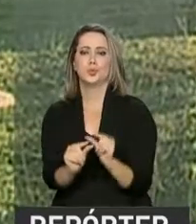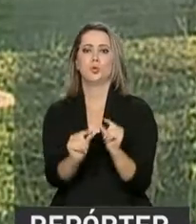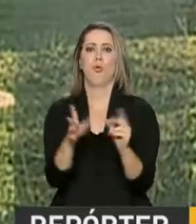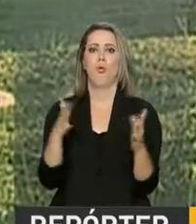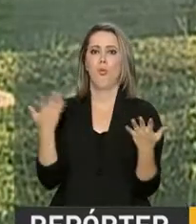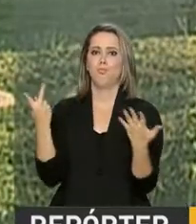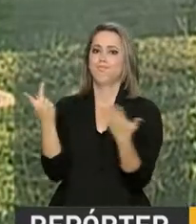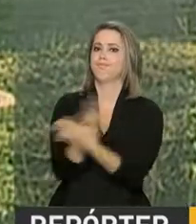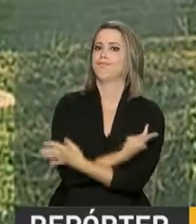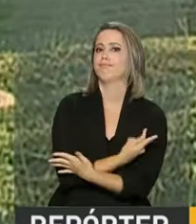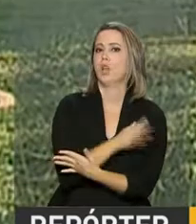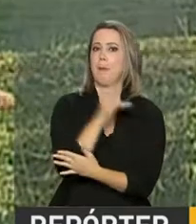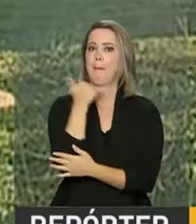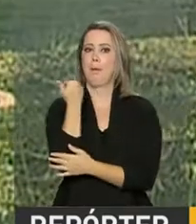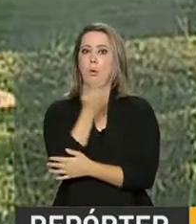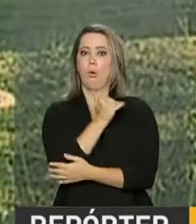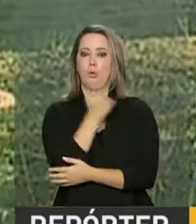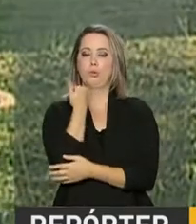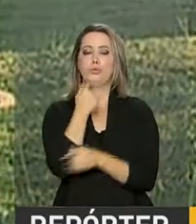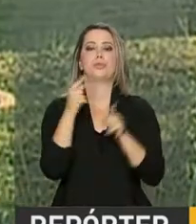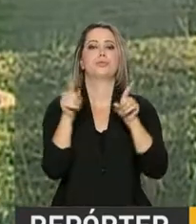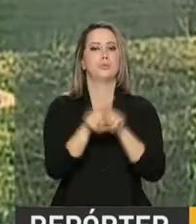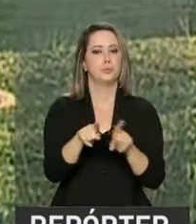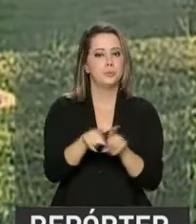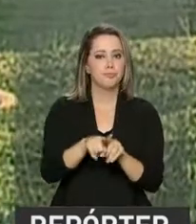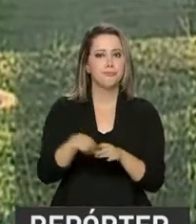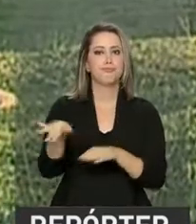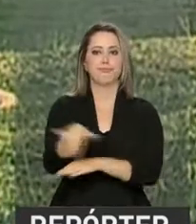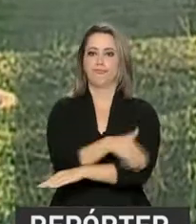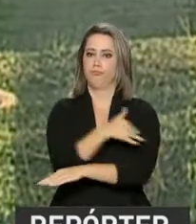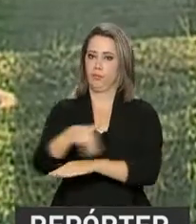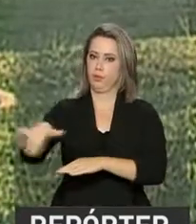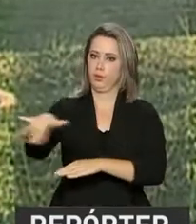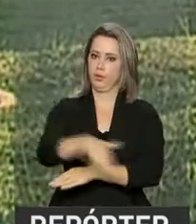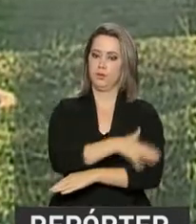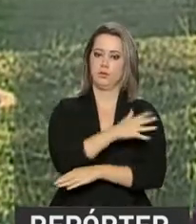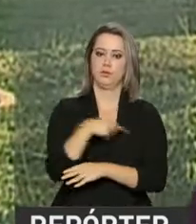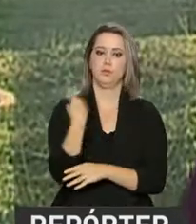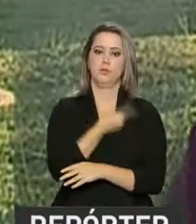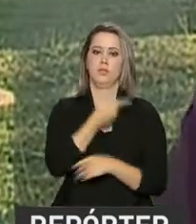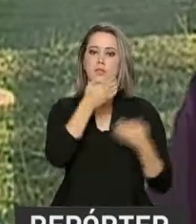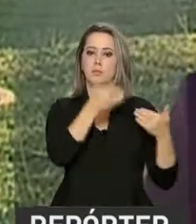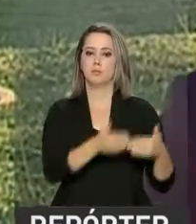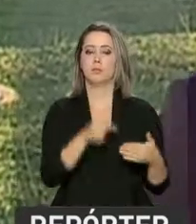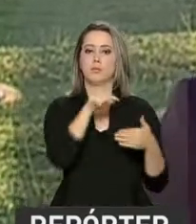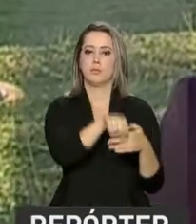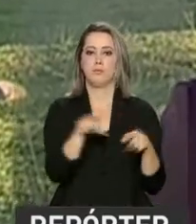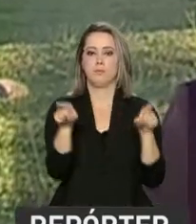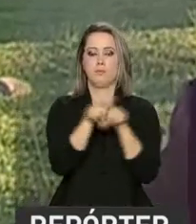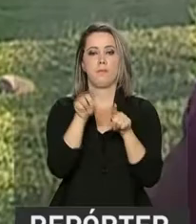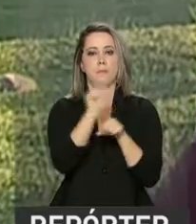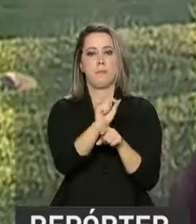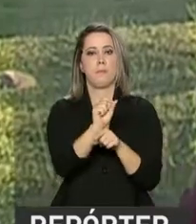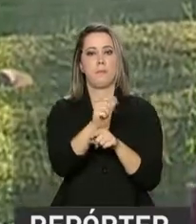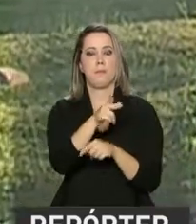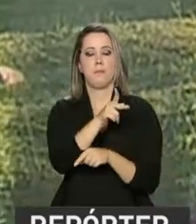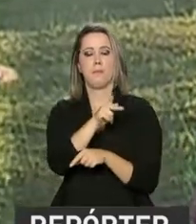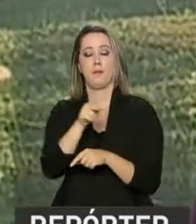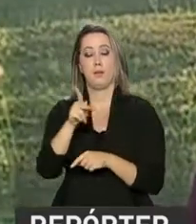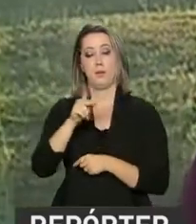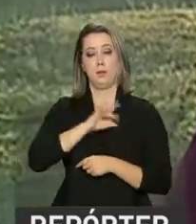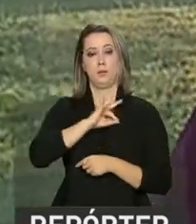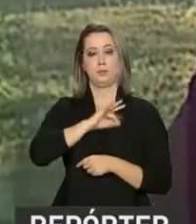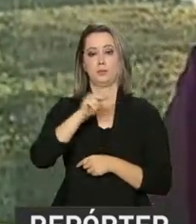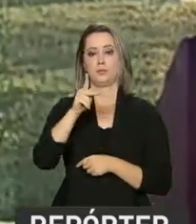acidentes e mortes nas rodovias brasileiras aqui ao meu lado um porta voz da polícia rodoviária federal